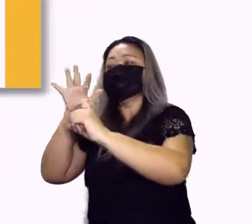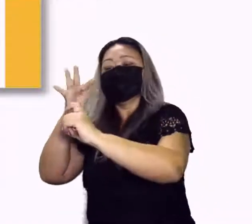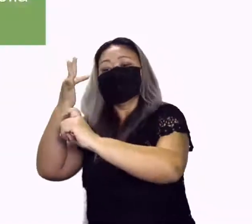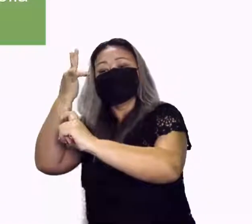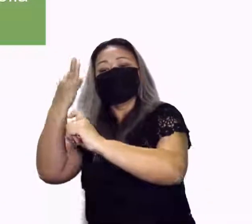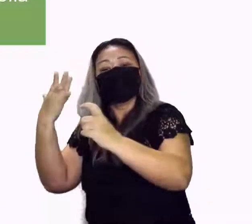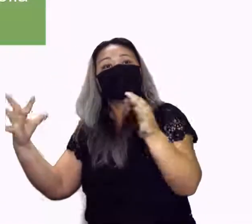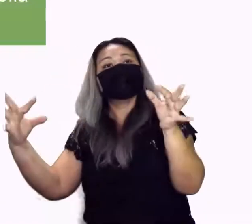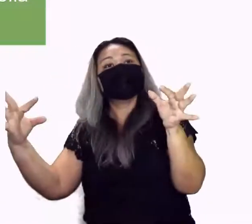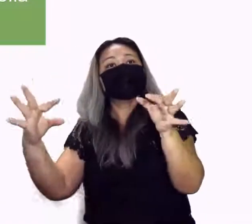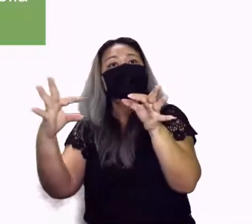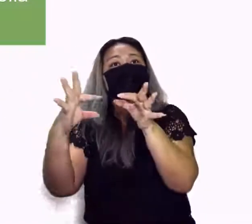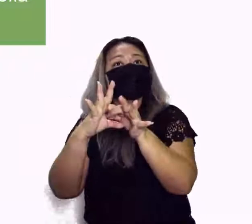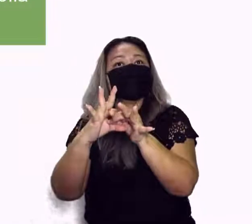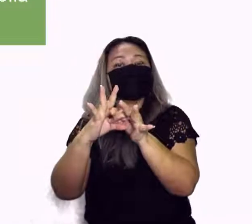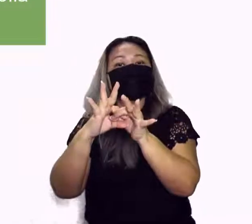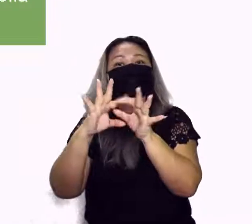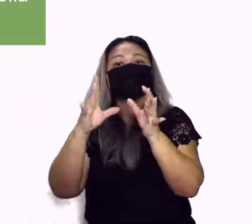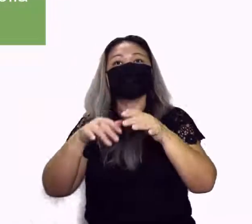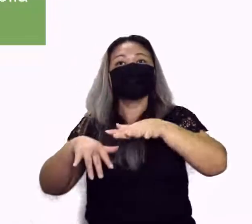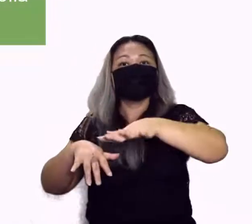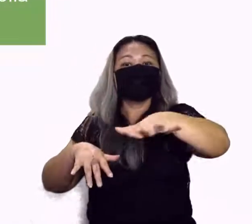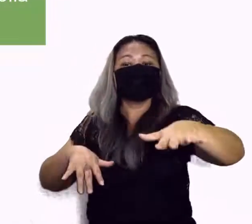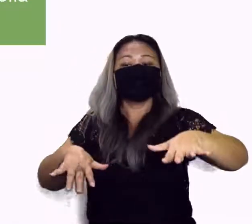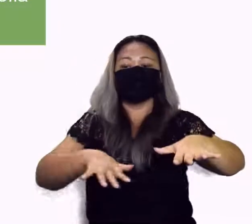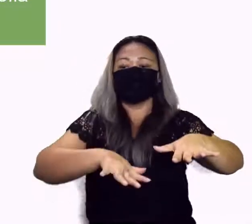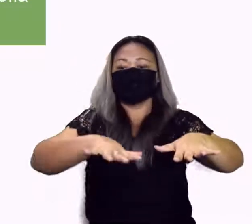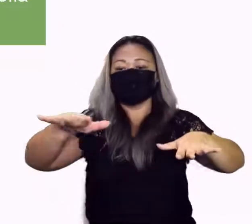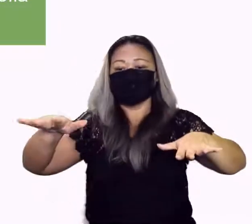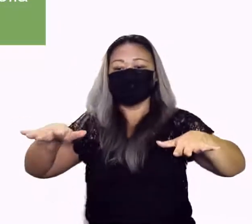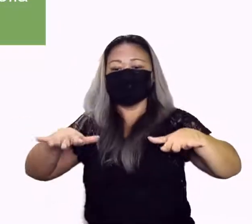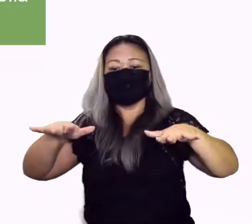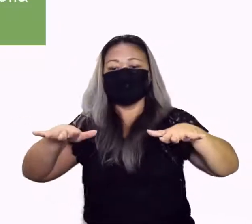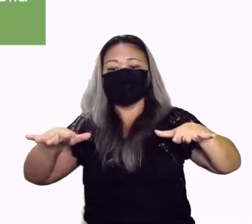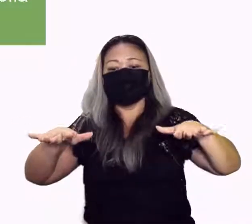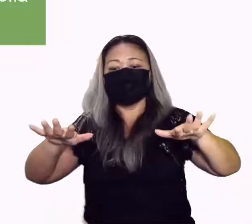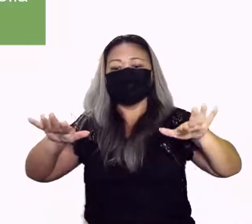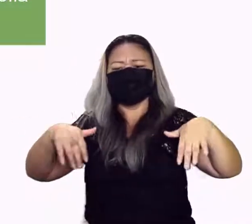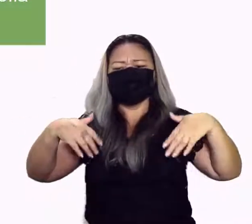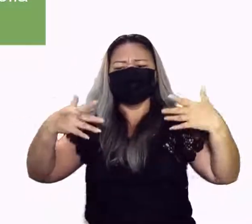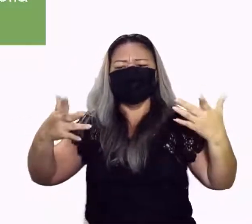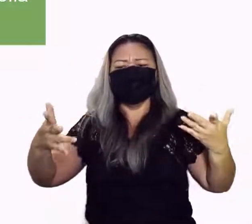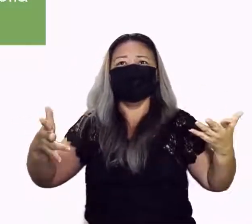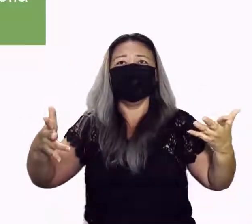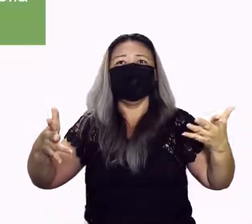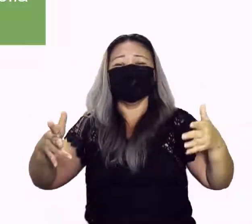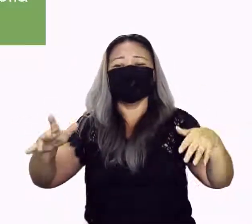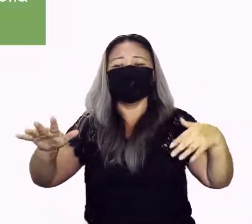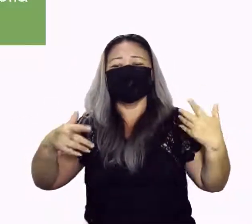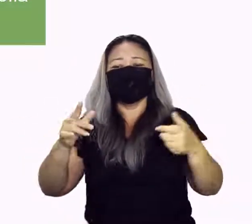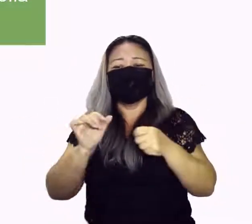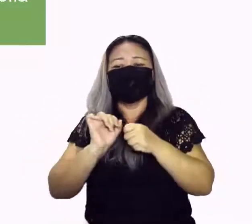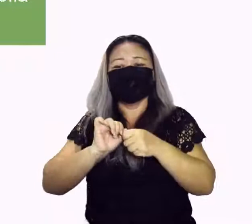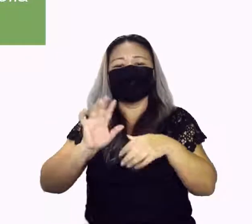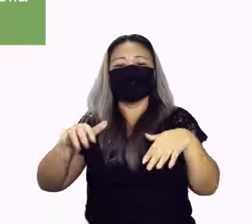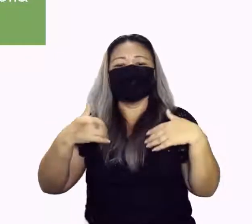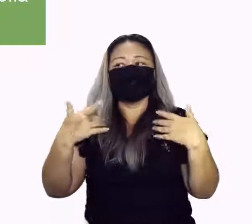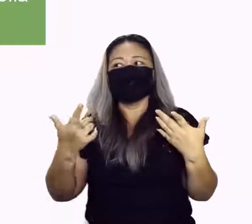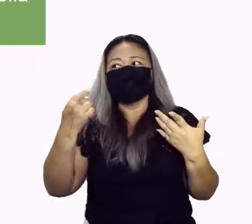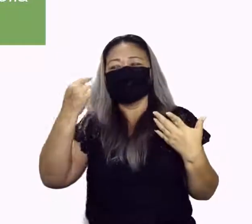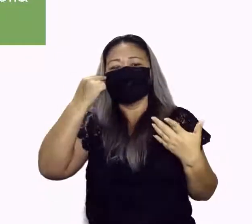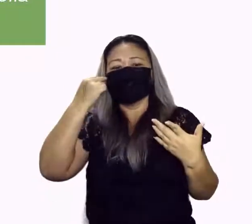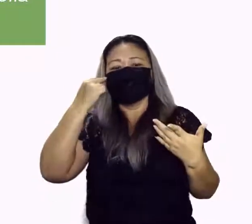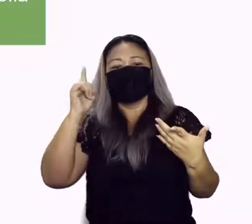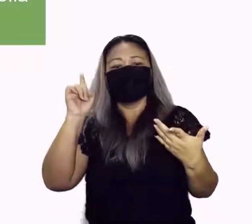deles. Dentro dessa aula temos duas habilidades. A primeira é identificar a diferença entre